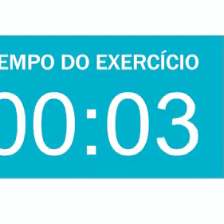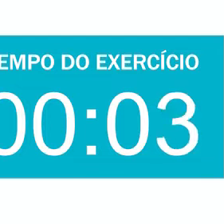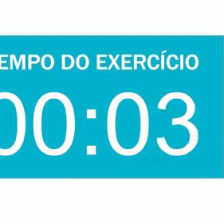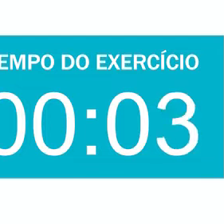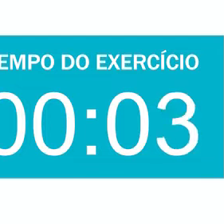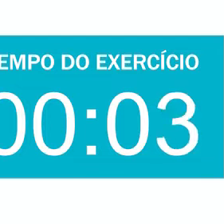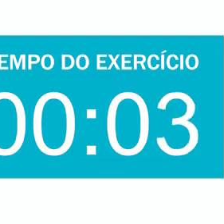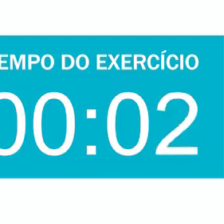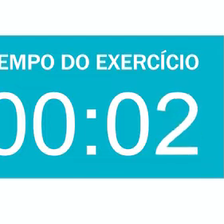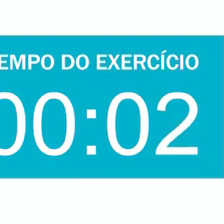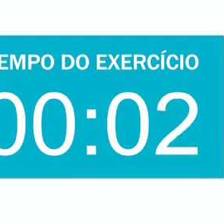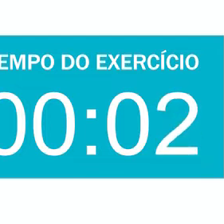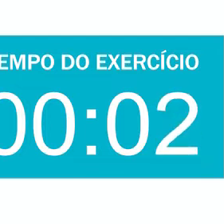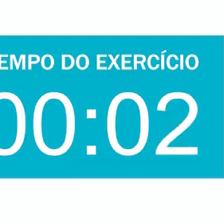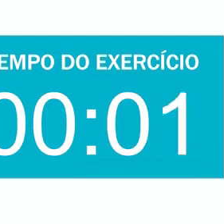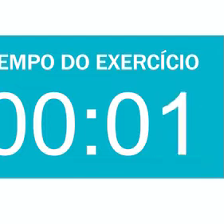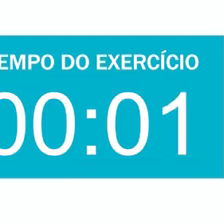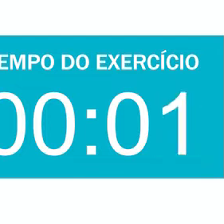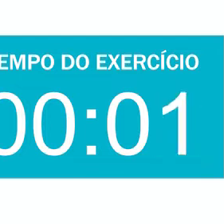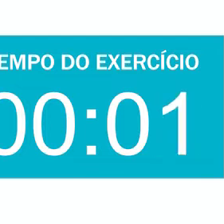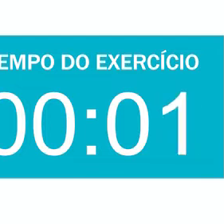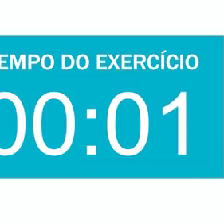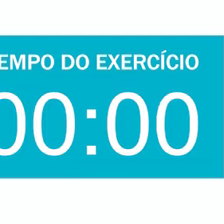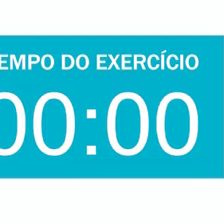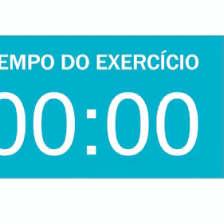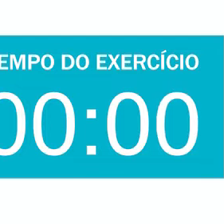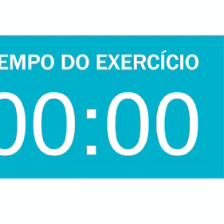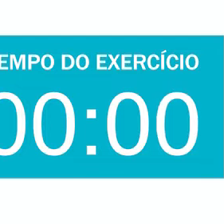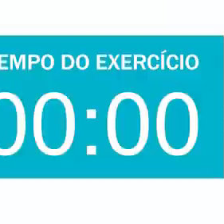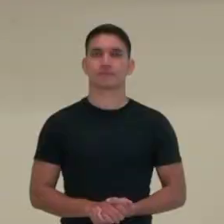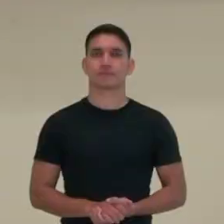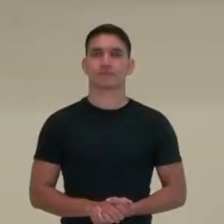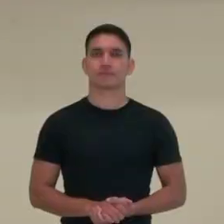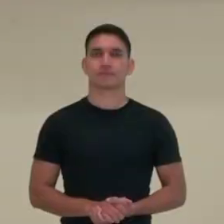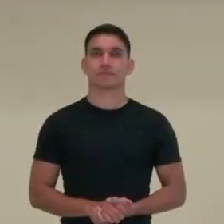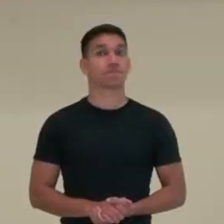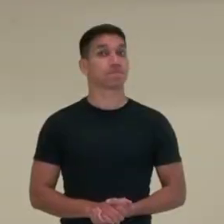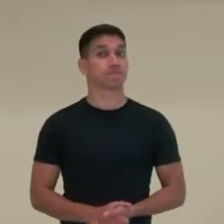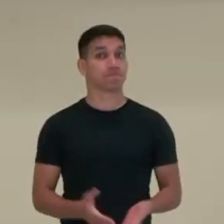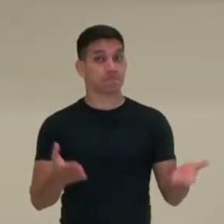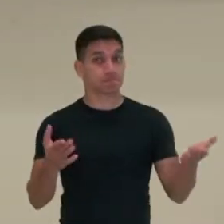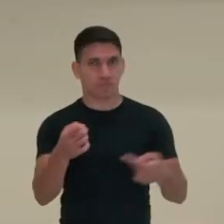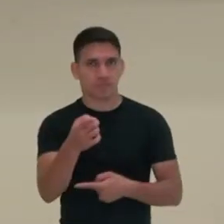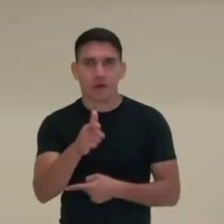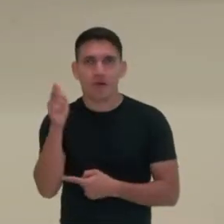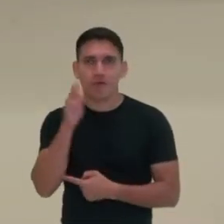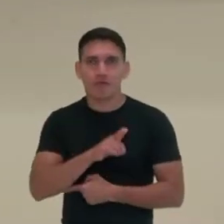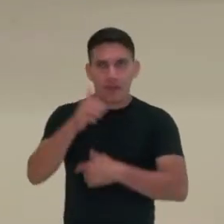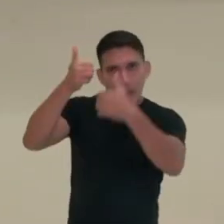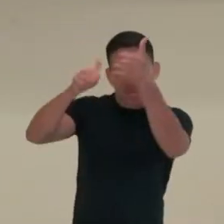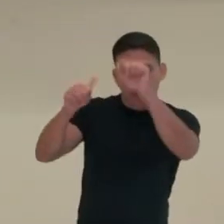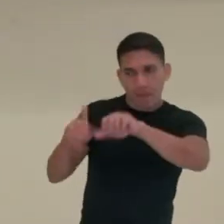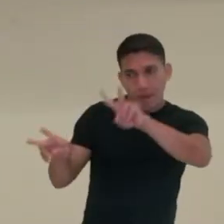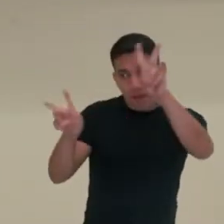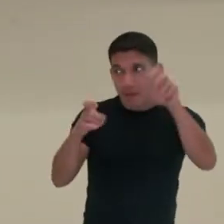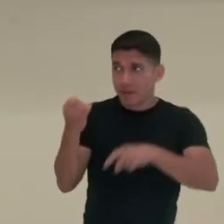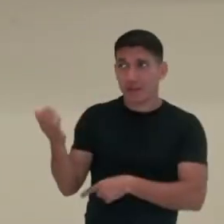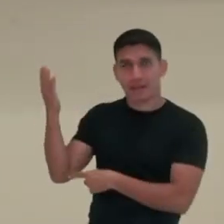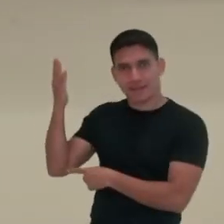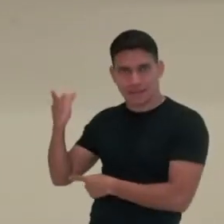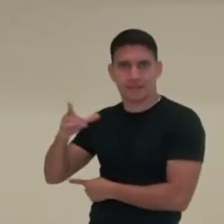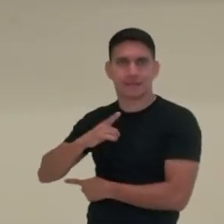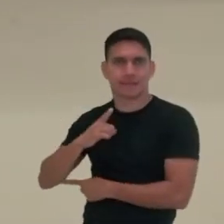E aí, Conseguiram analisar, então, essa citação